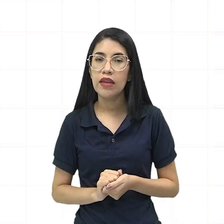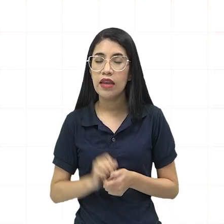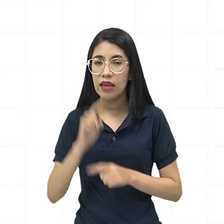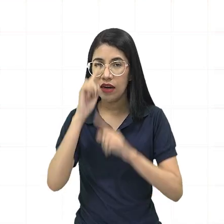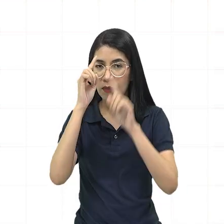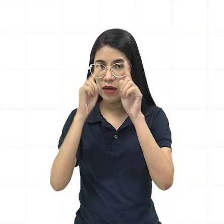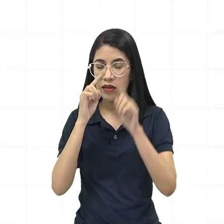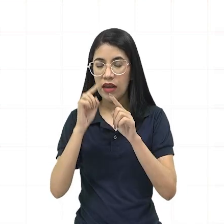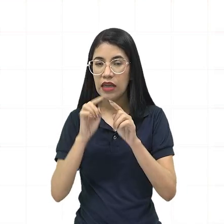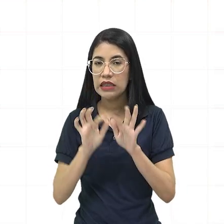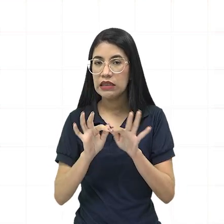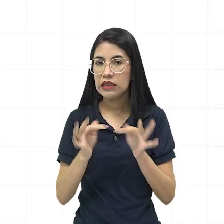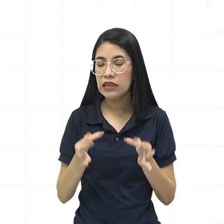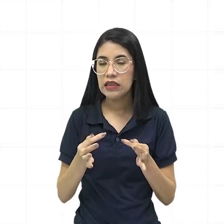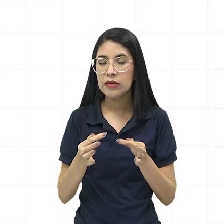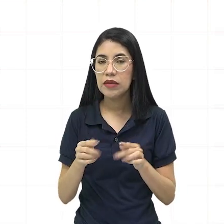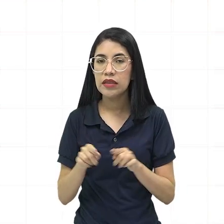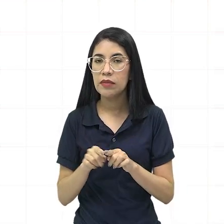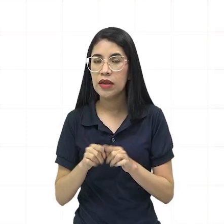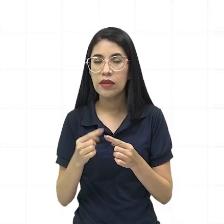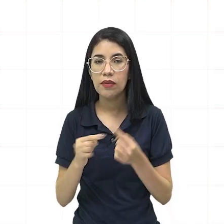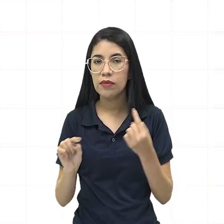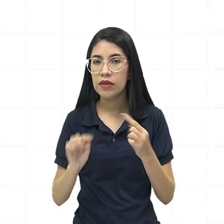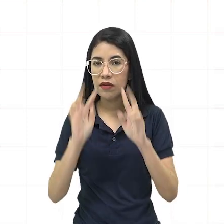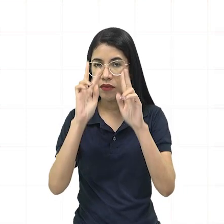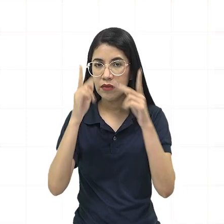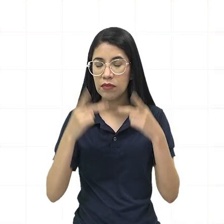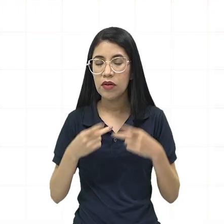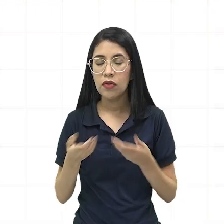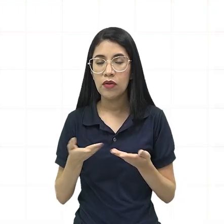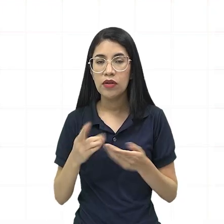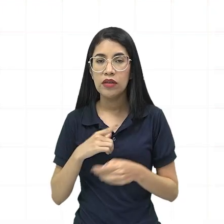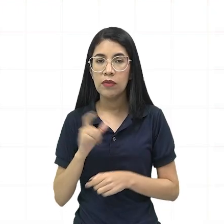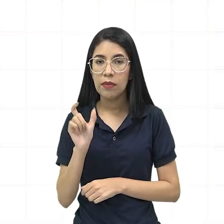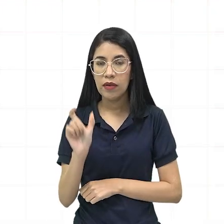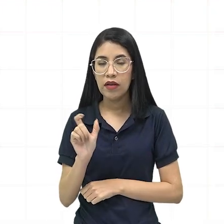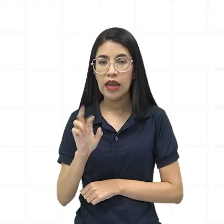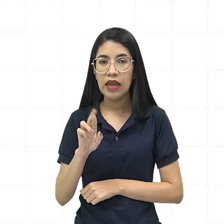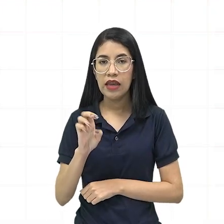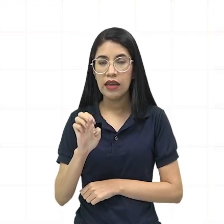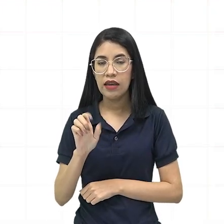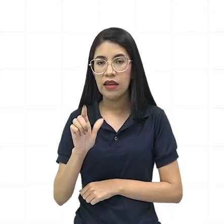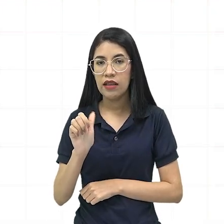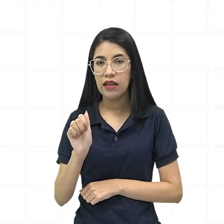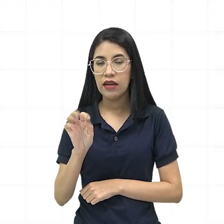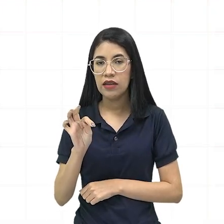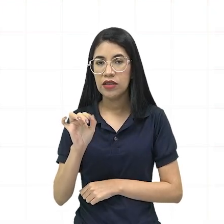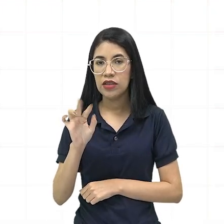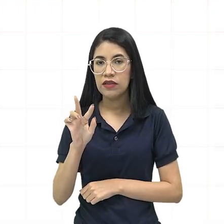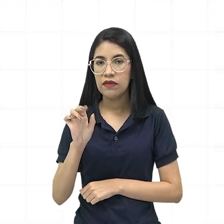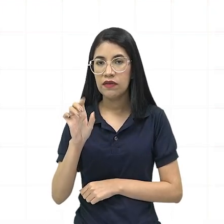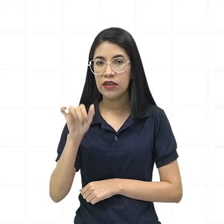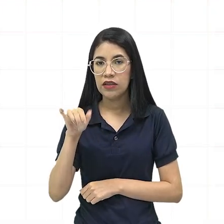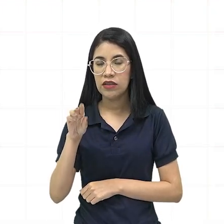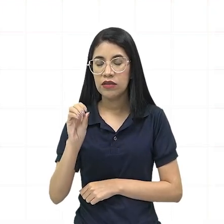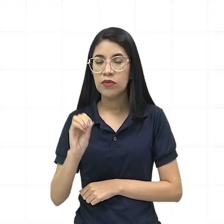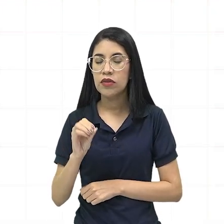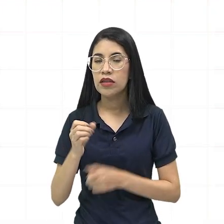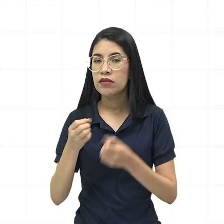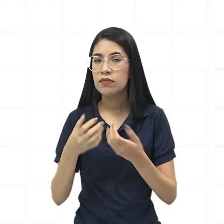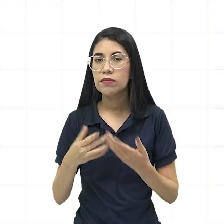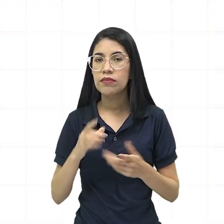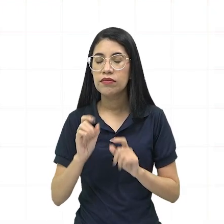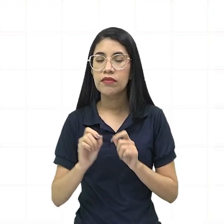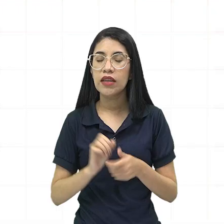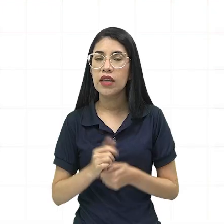e desumana. Inclusive, hoje em dia existe um termo chamado relativismo cultural, onde se diz que